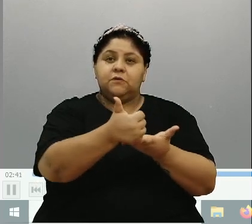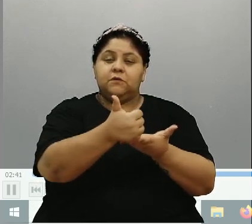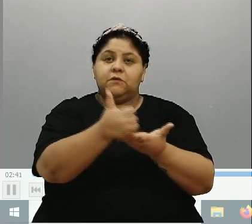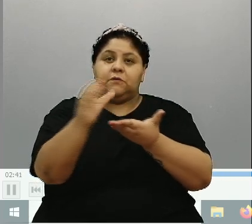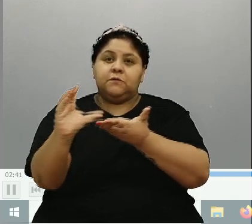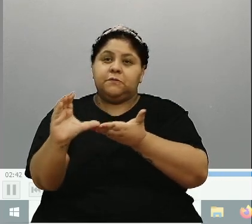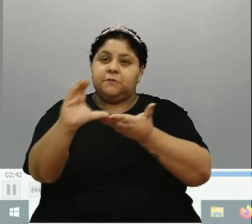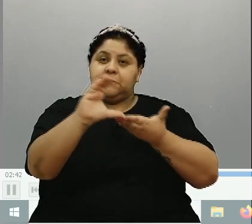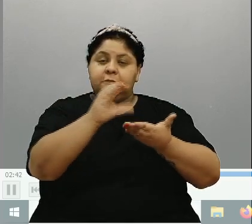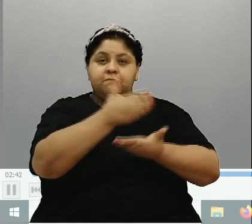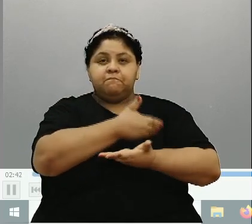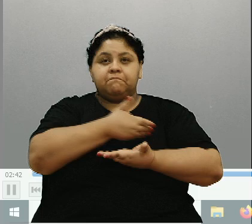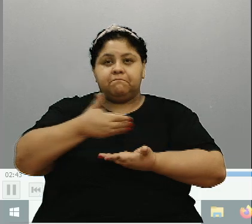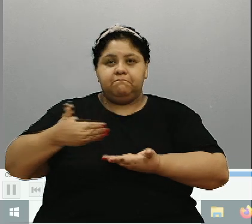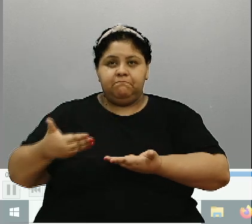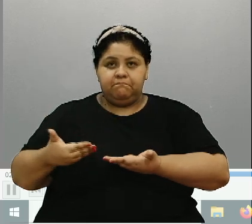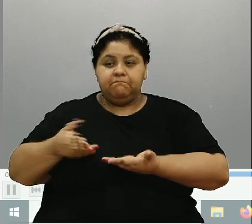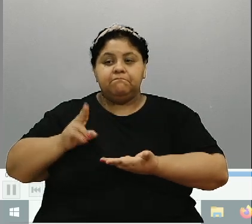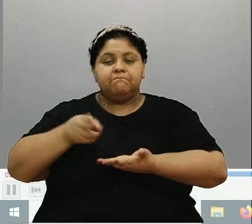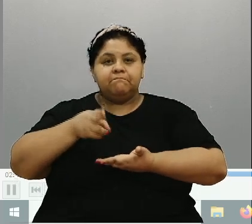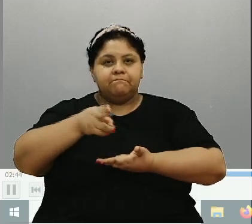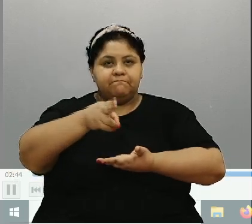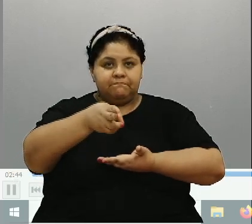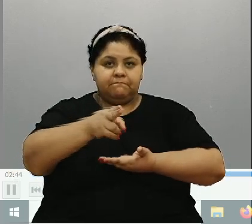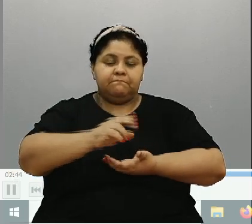recursos públicos para nos mantermos.